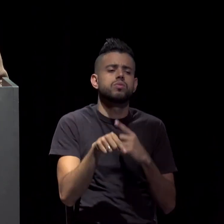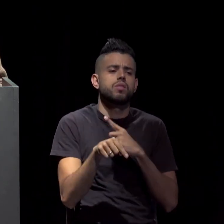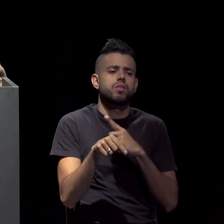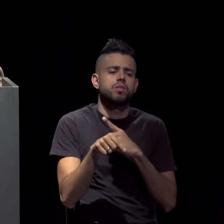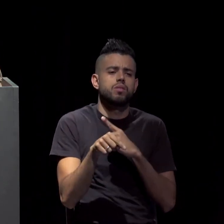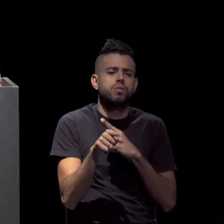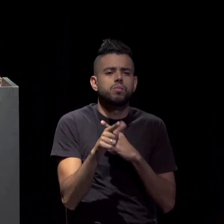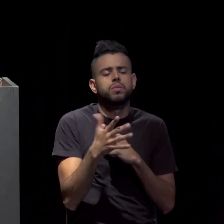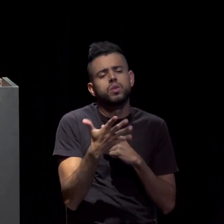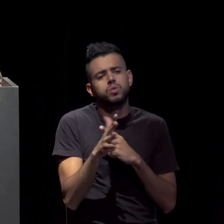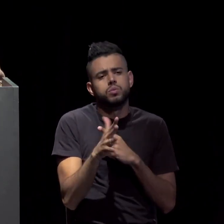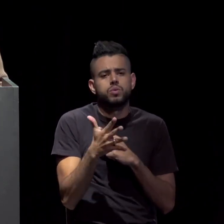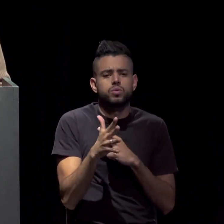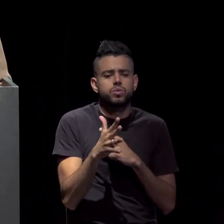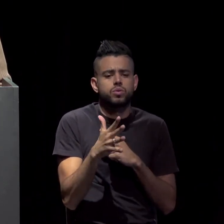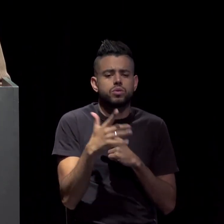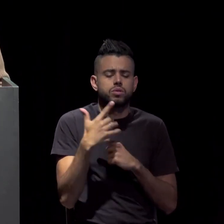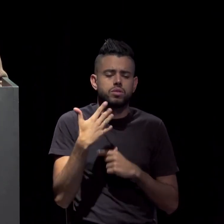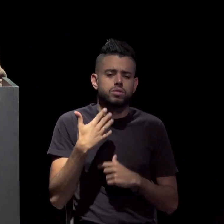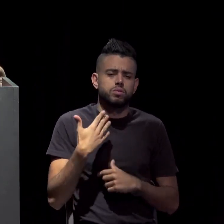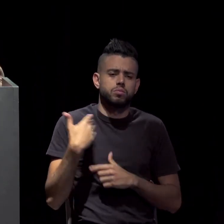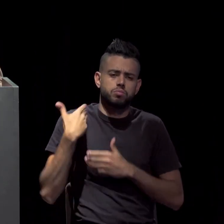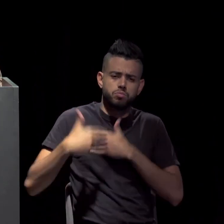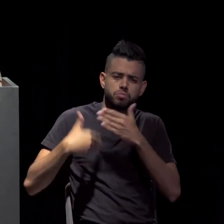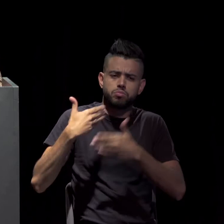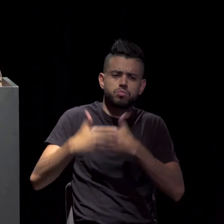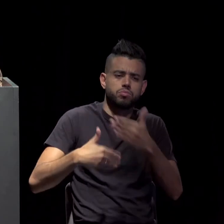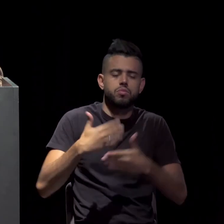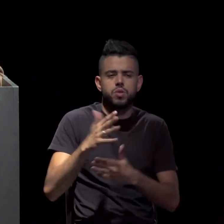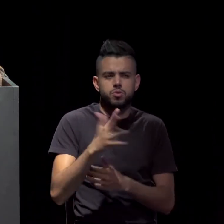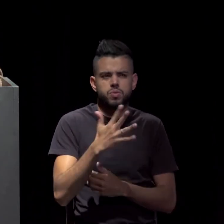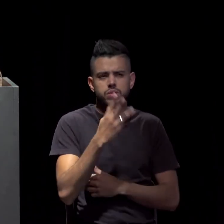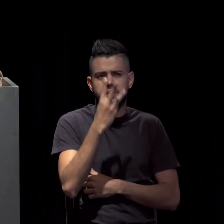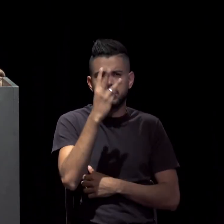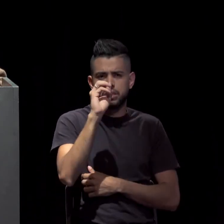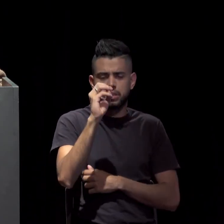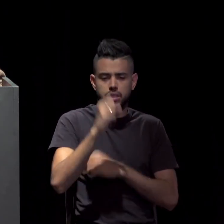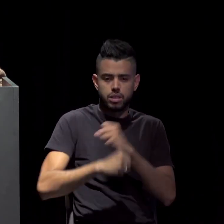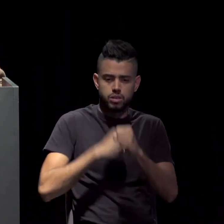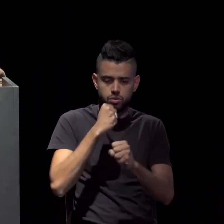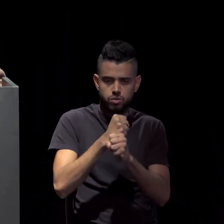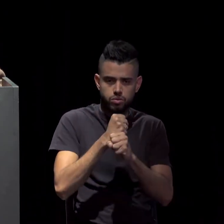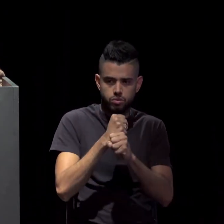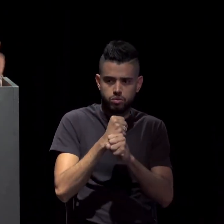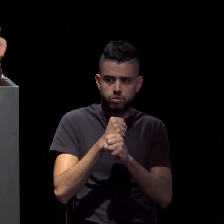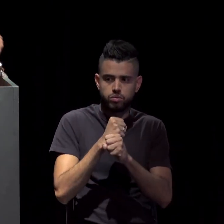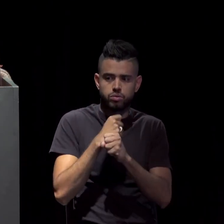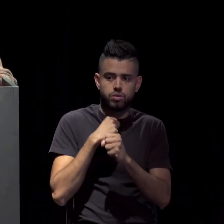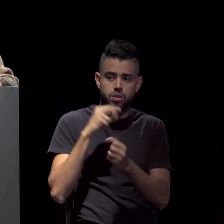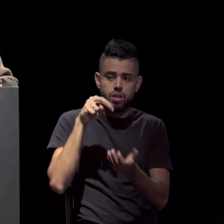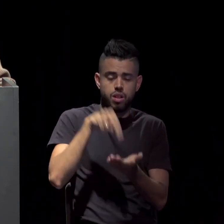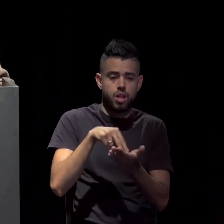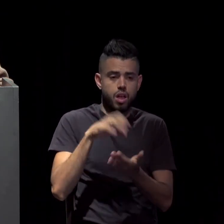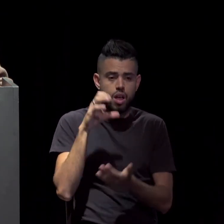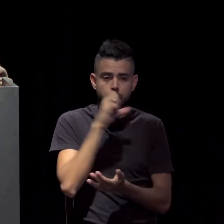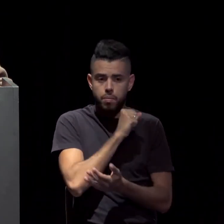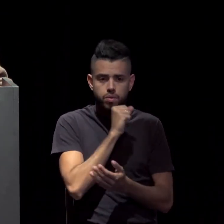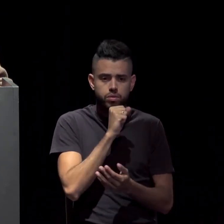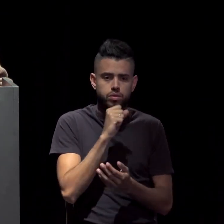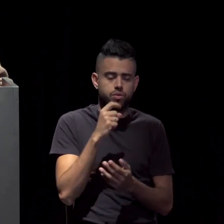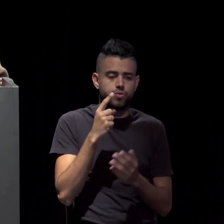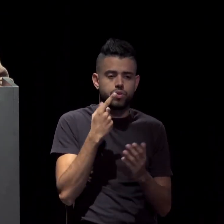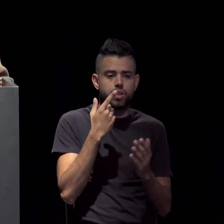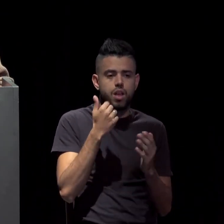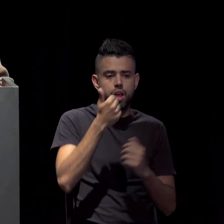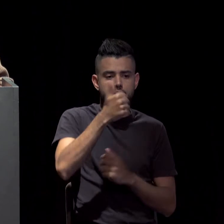menos, a minha caminhada ao longo de 3 décadas. E aqui, rapidamente, seguido no preâmbulo, sem entrar propriamente na análise do